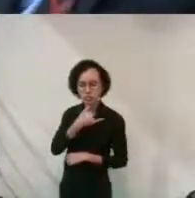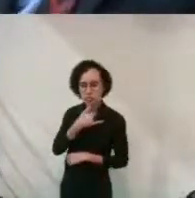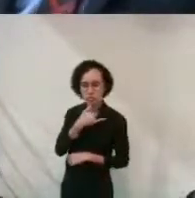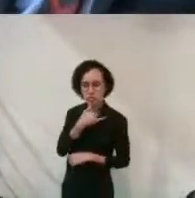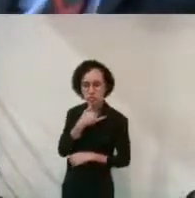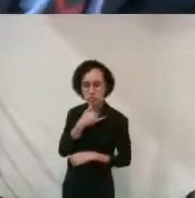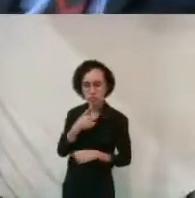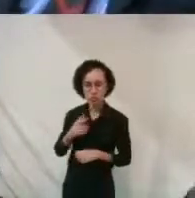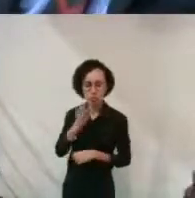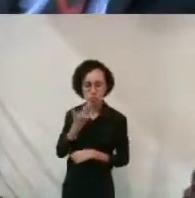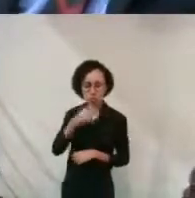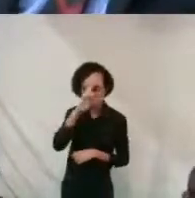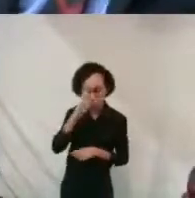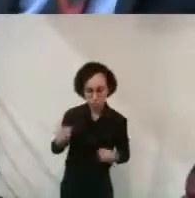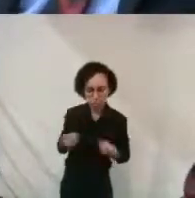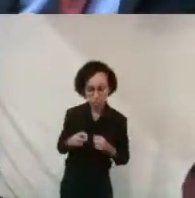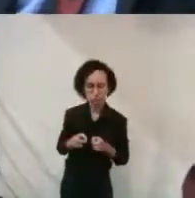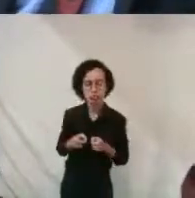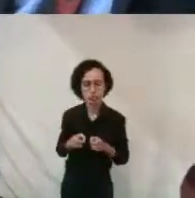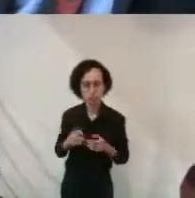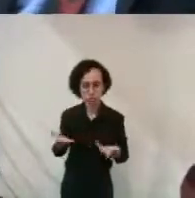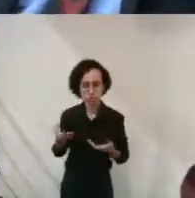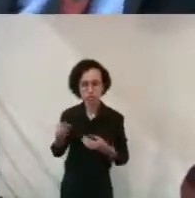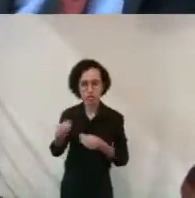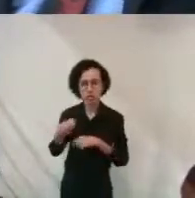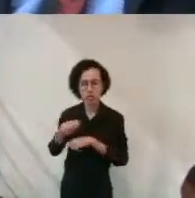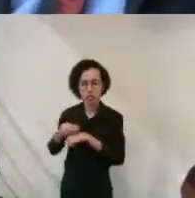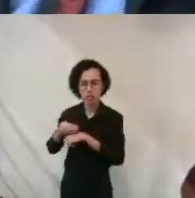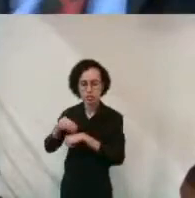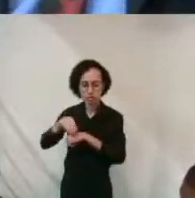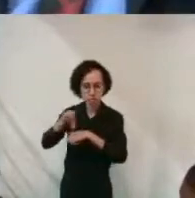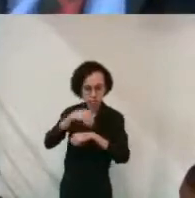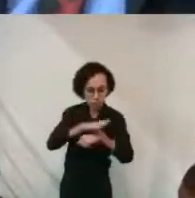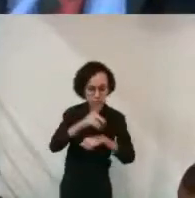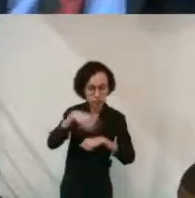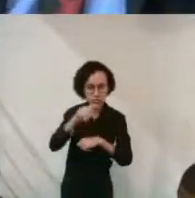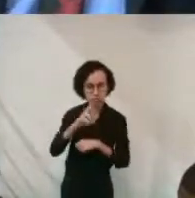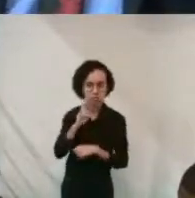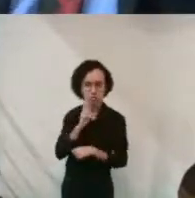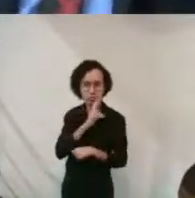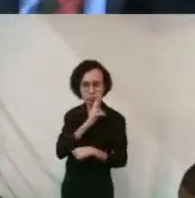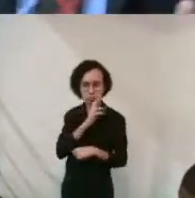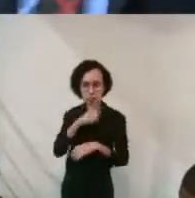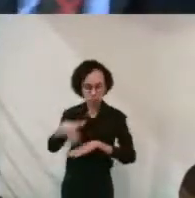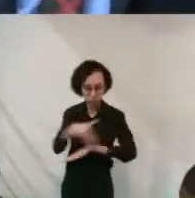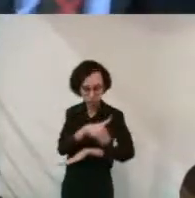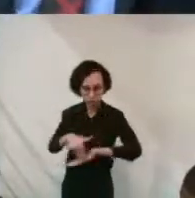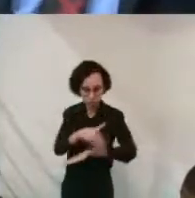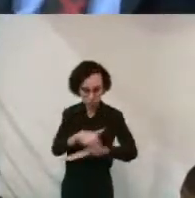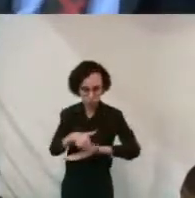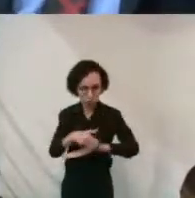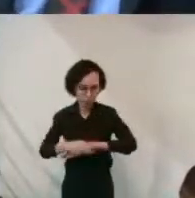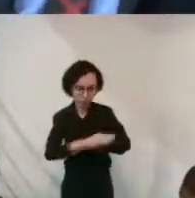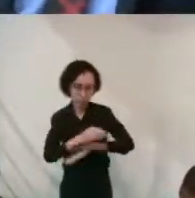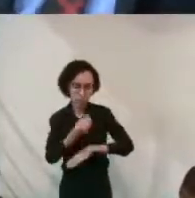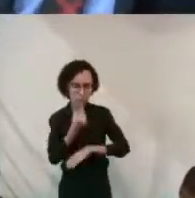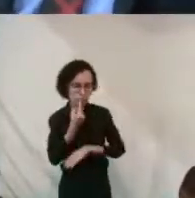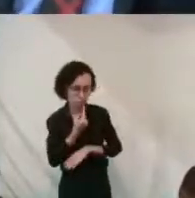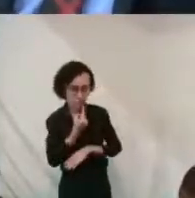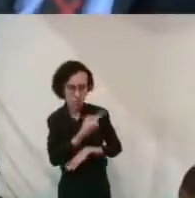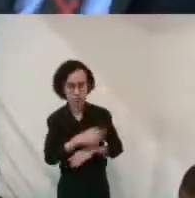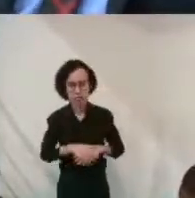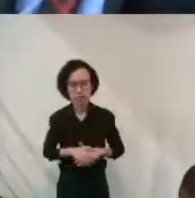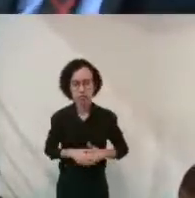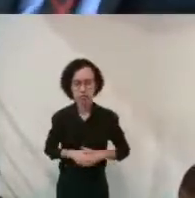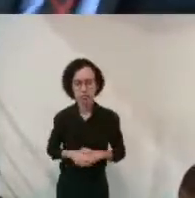almoço bem curto e eu queria até indicar, a organização me passou, tem um restaurante Aquilo aqui na mesma rua, que pelo menos nós que estamos aqui